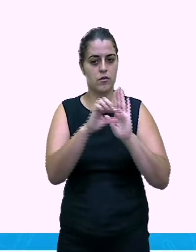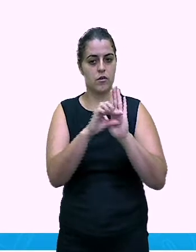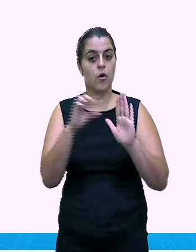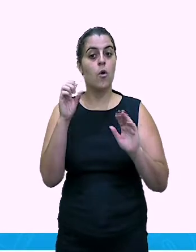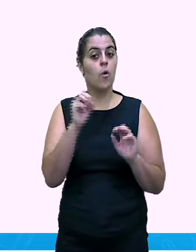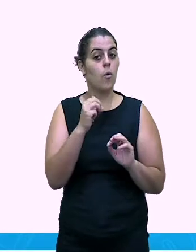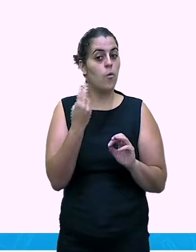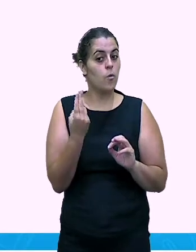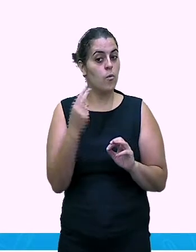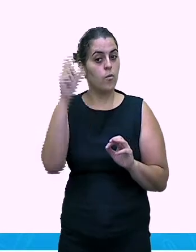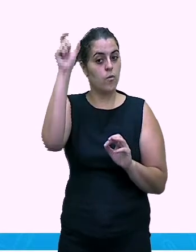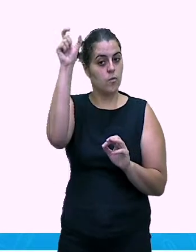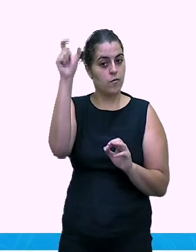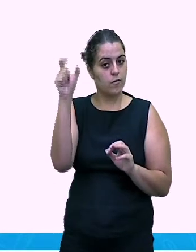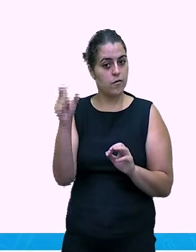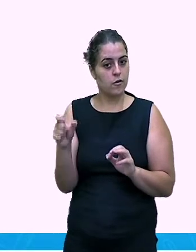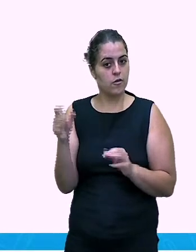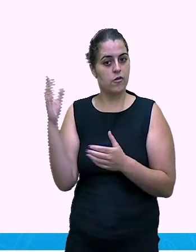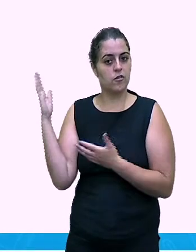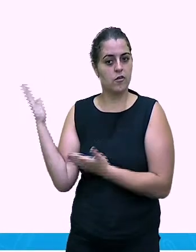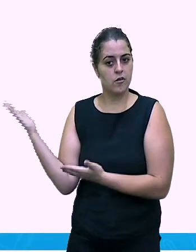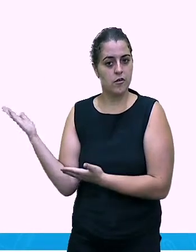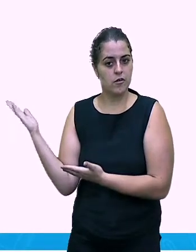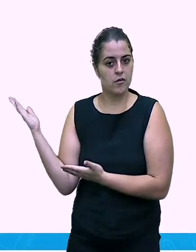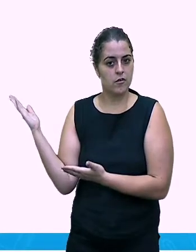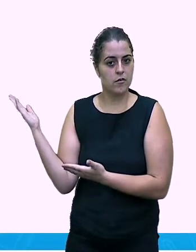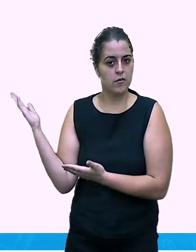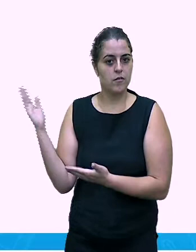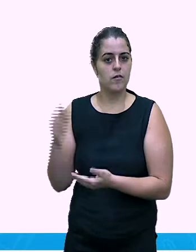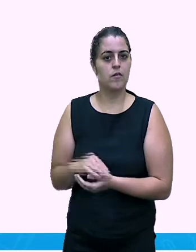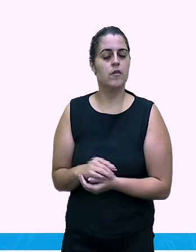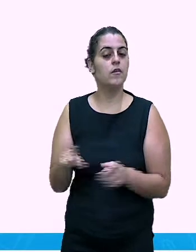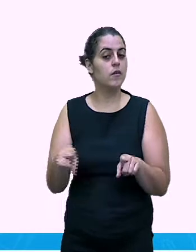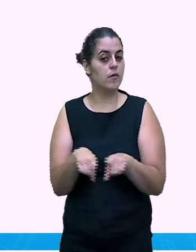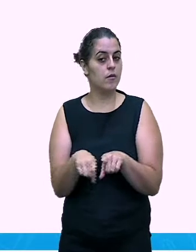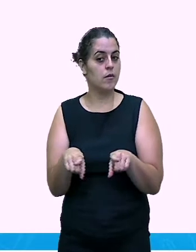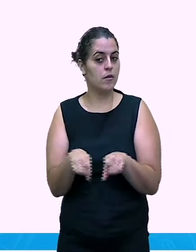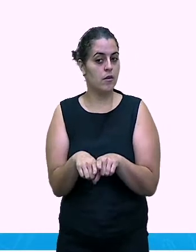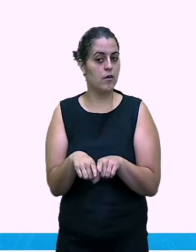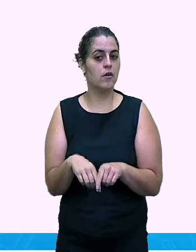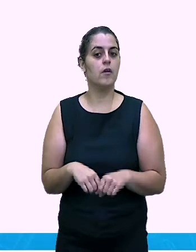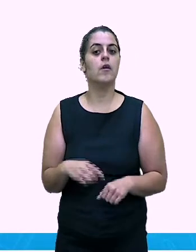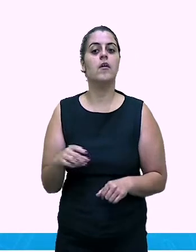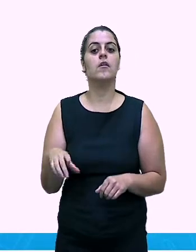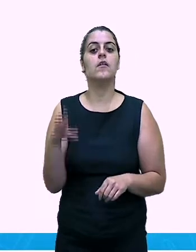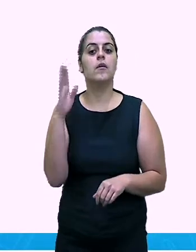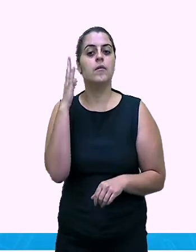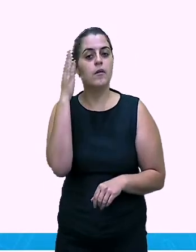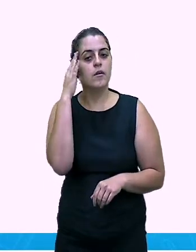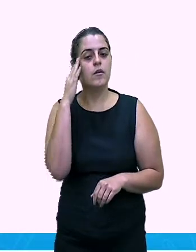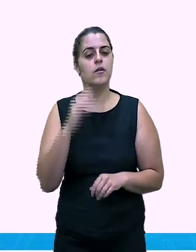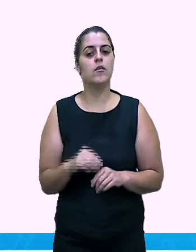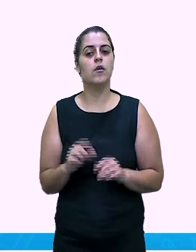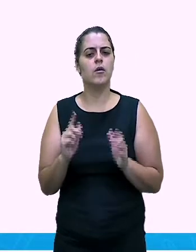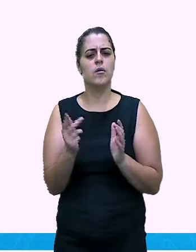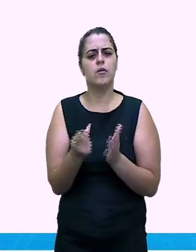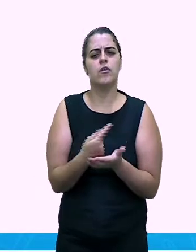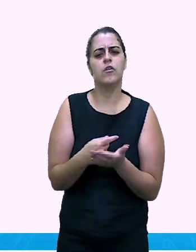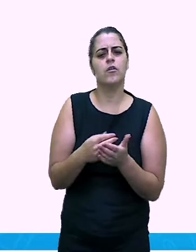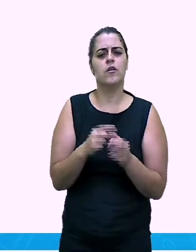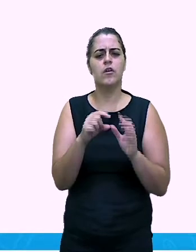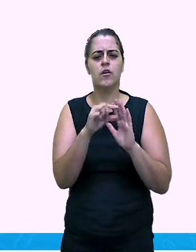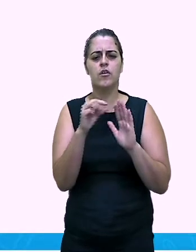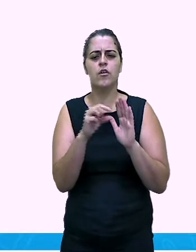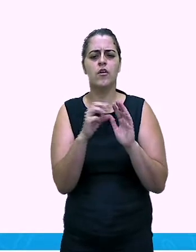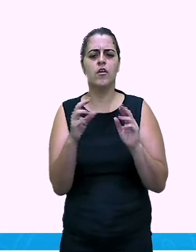horizontais ou em tiras verticais. Também conhecida como gibis,